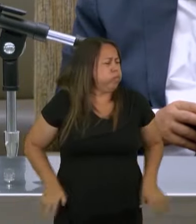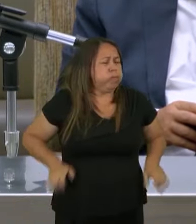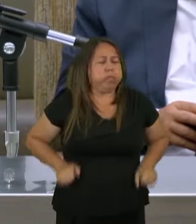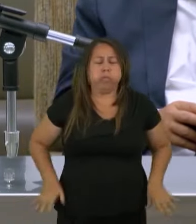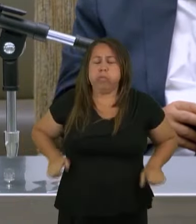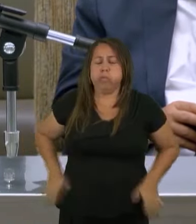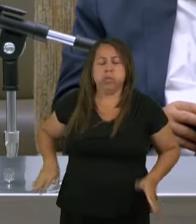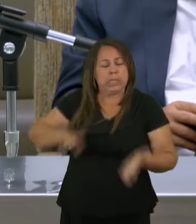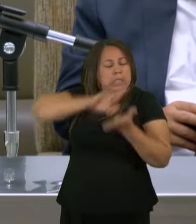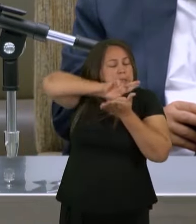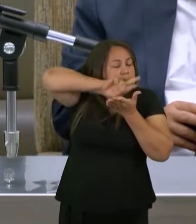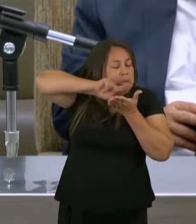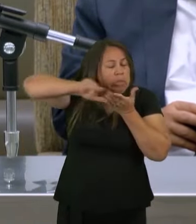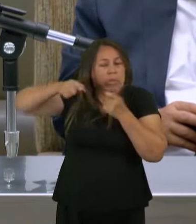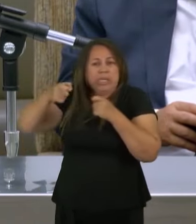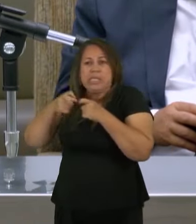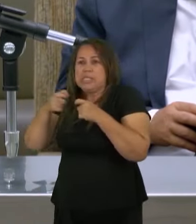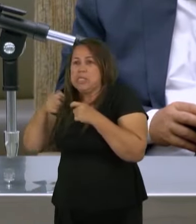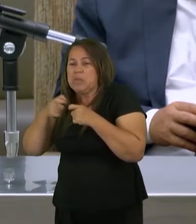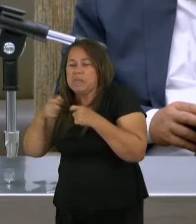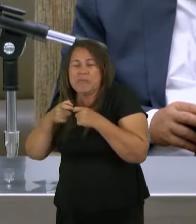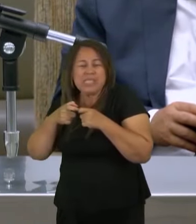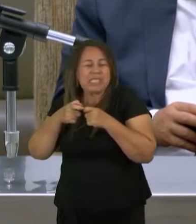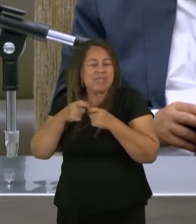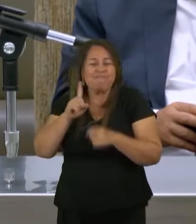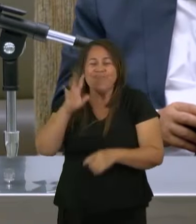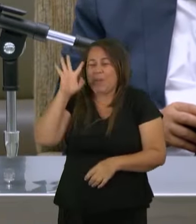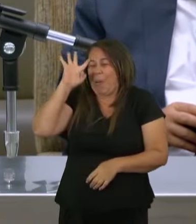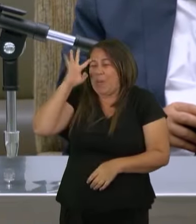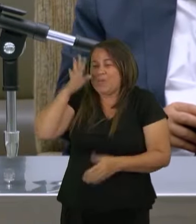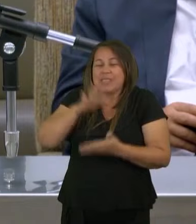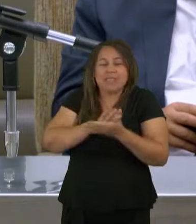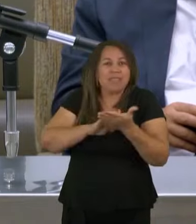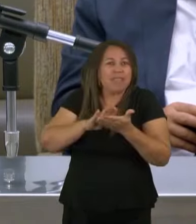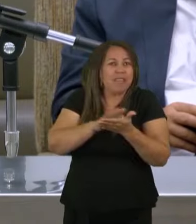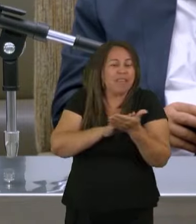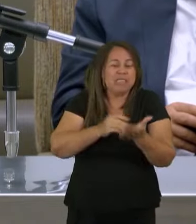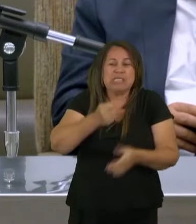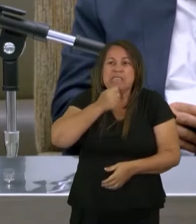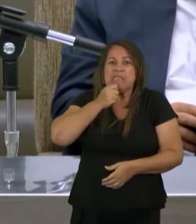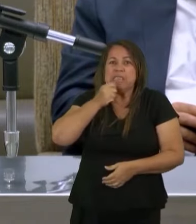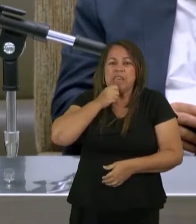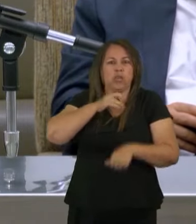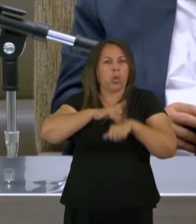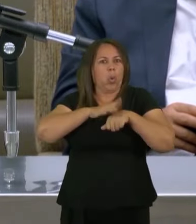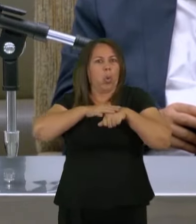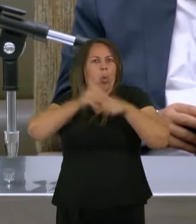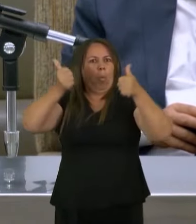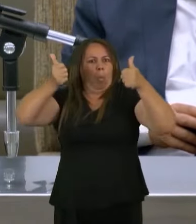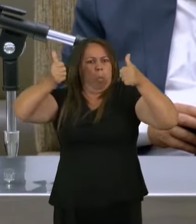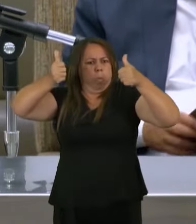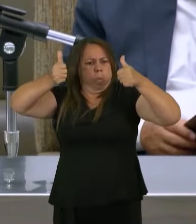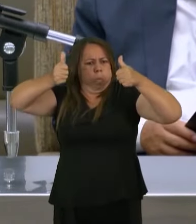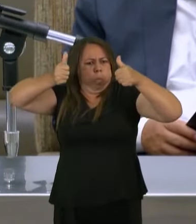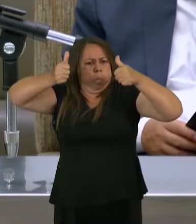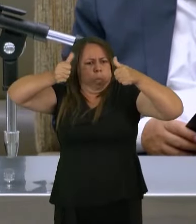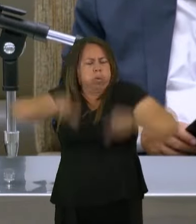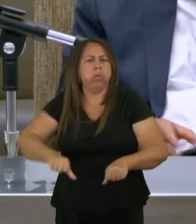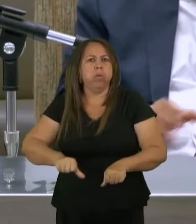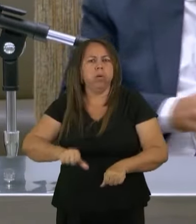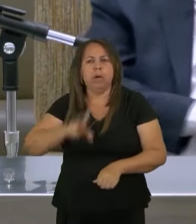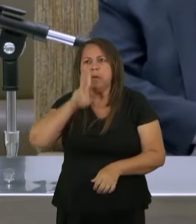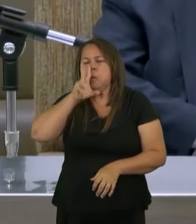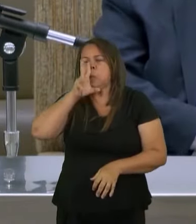situação, além de não ser resolvida, ela foi piorando com o tempo. Mas a história daquela mulher